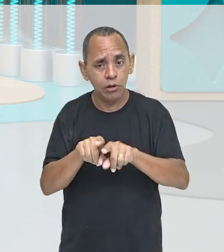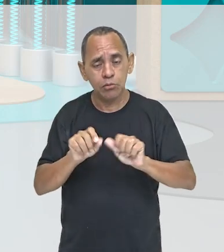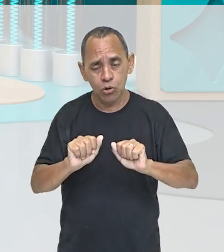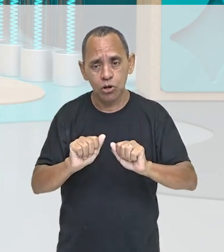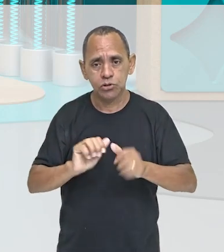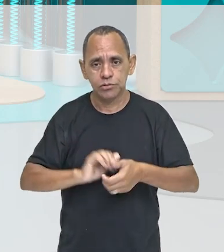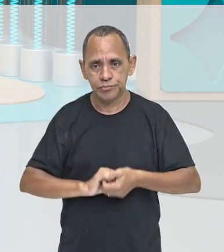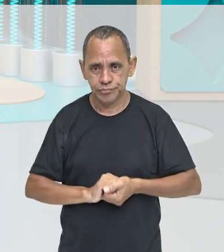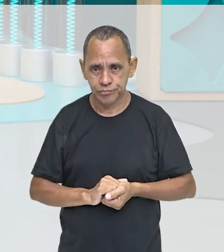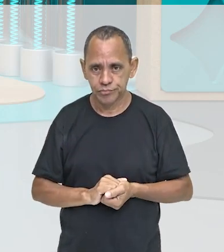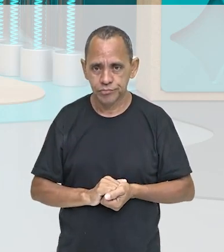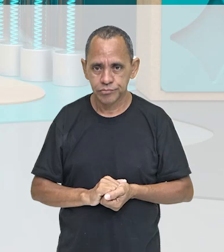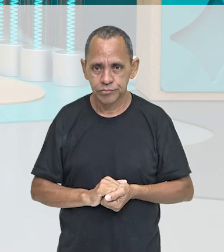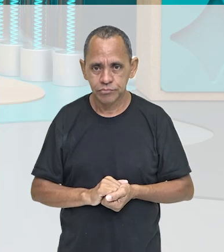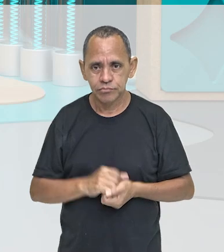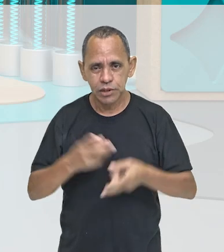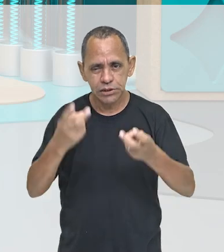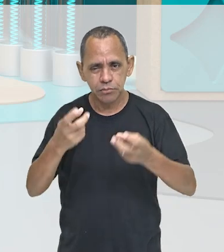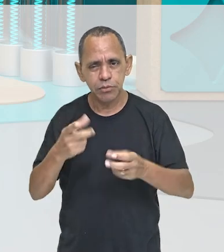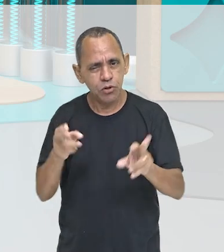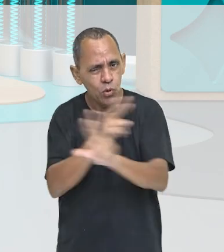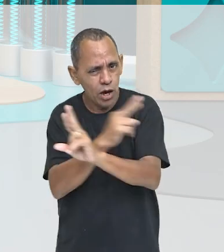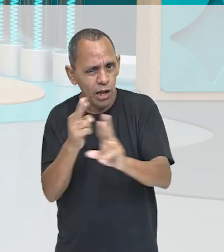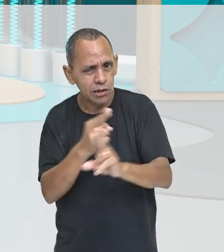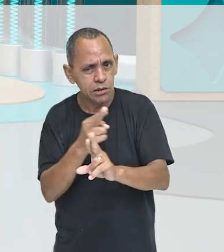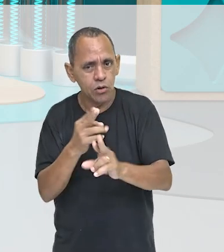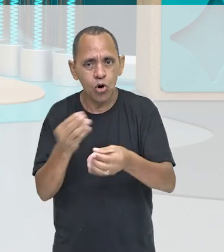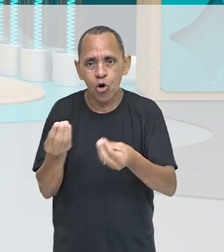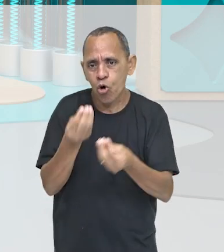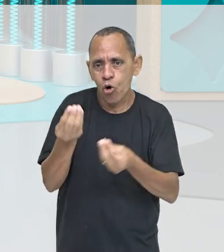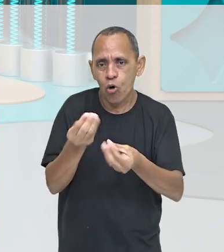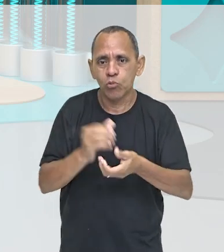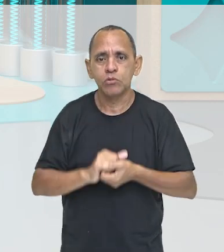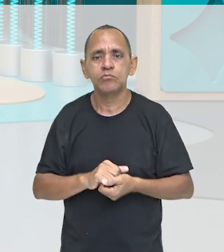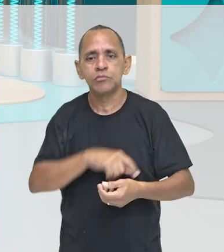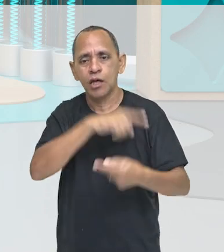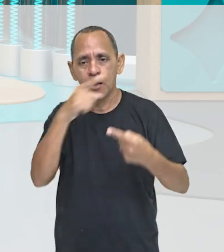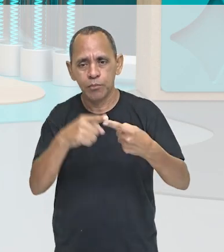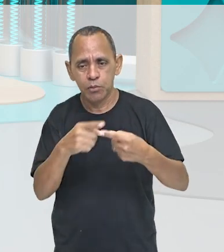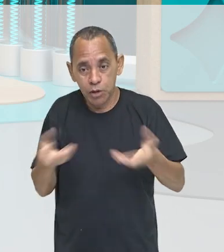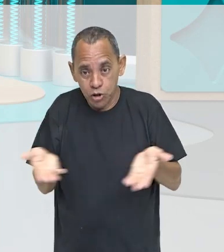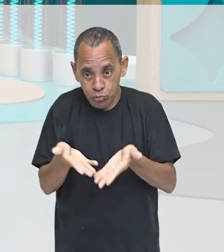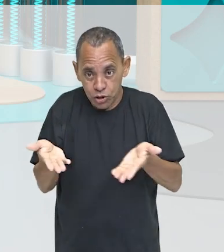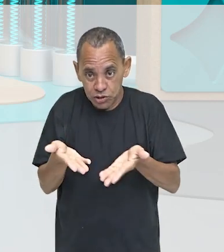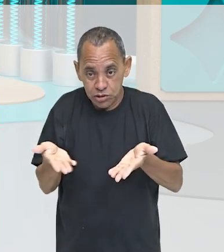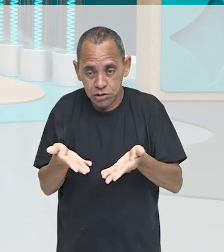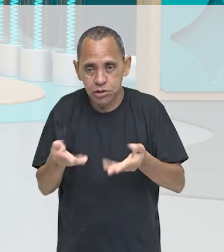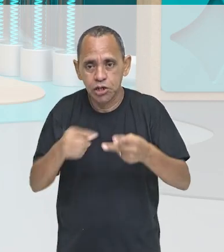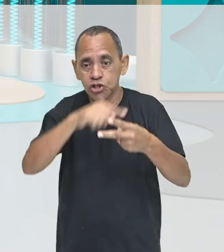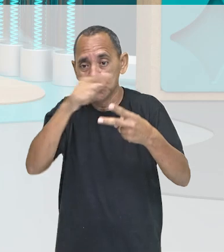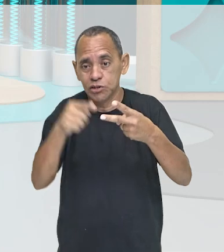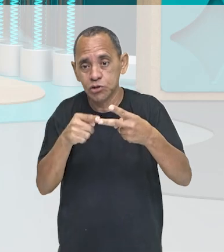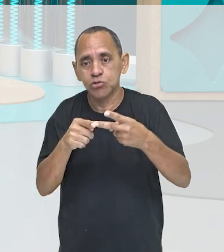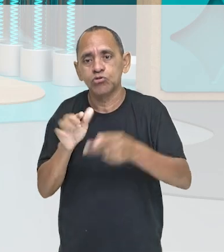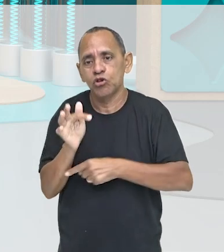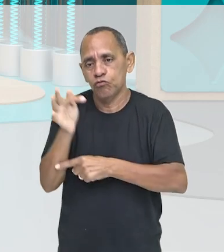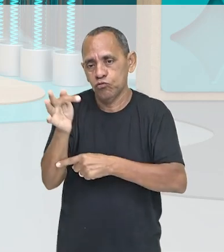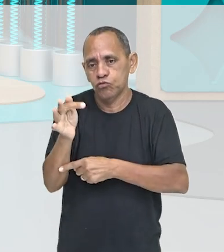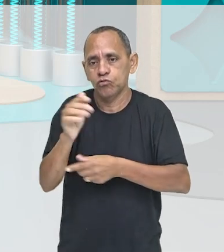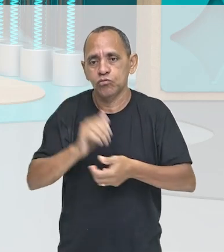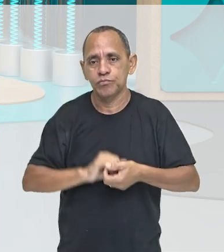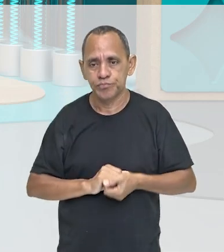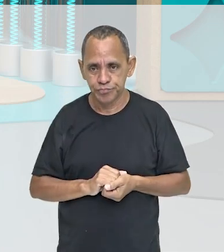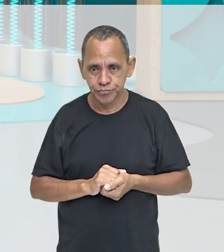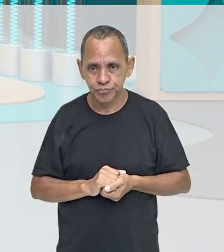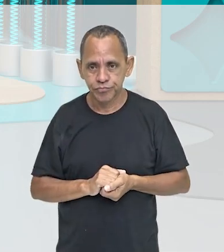essa é a relação de condicional do tipo 1. A primeira oração no presente e a segunda estará sempre no futuro. Bem, então já